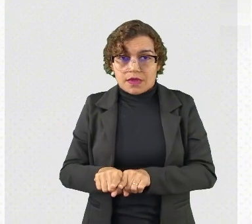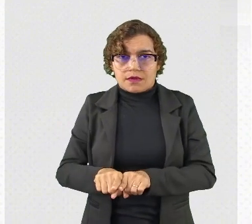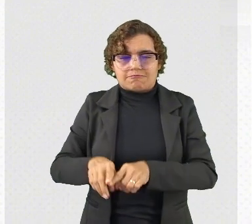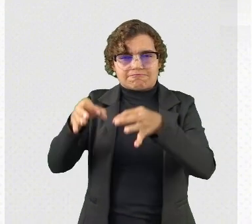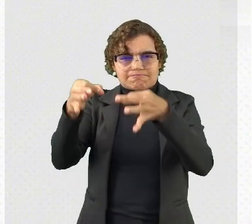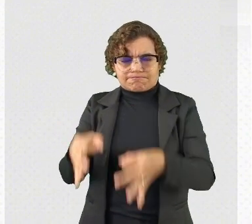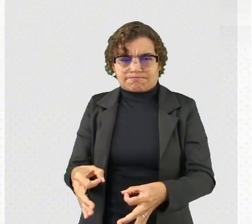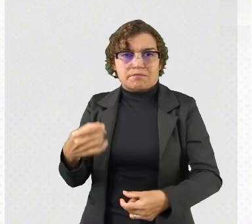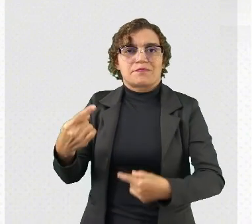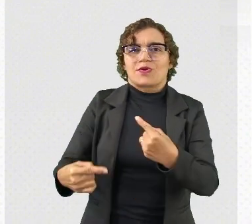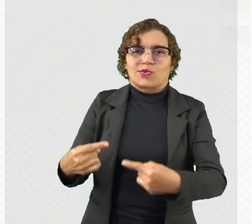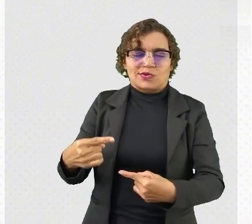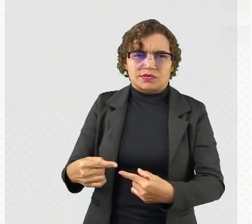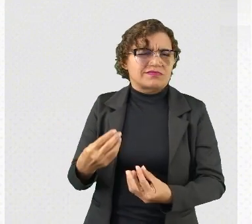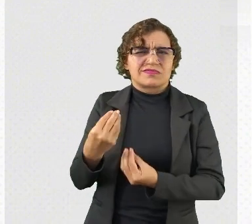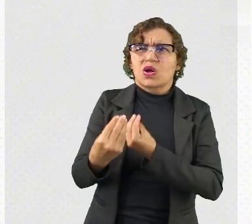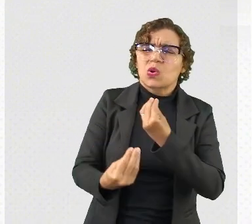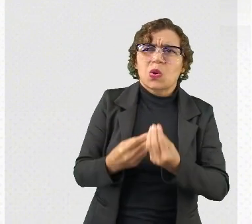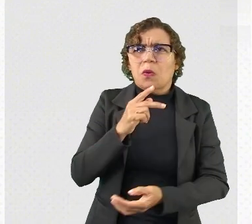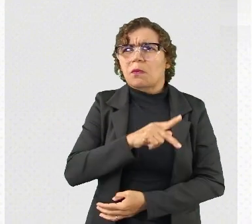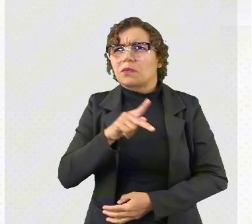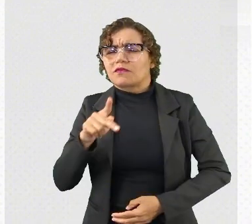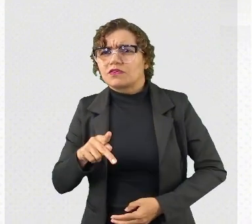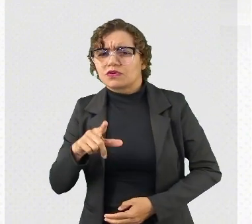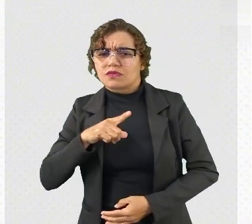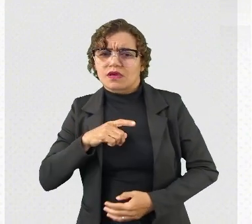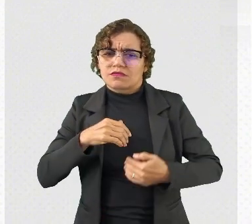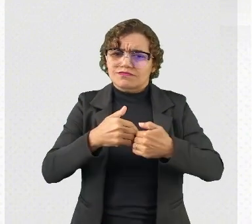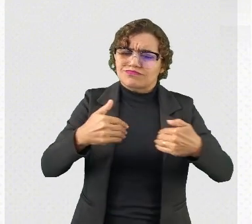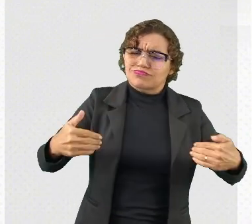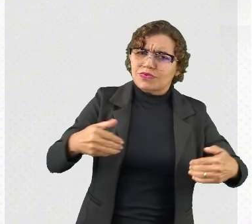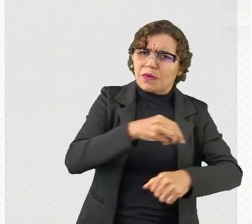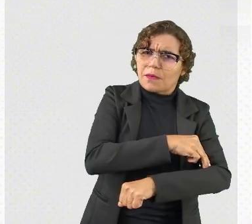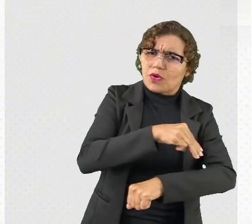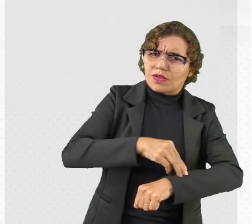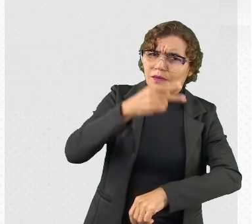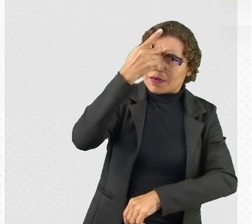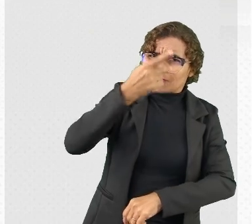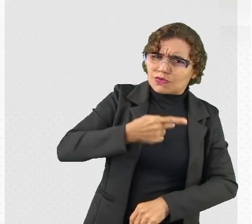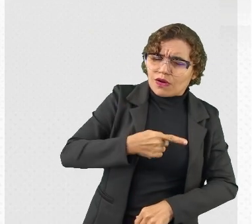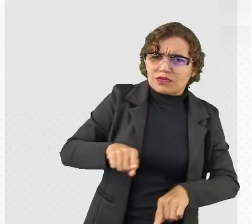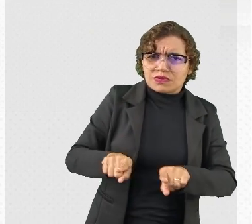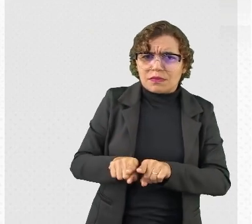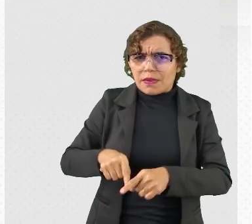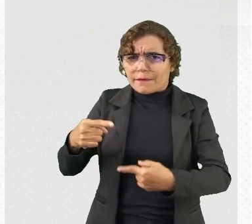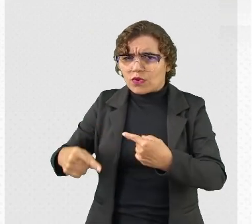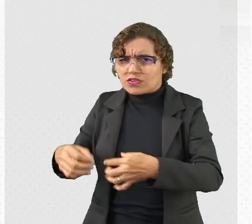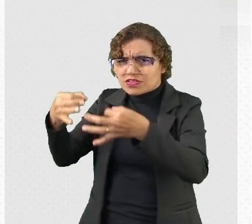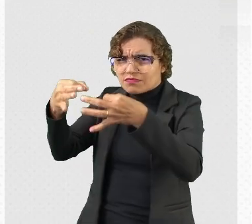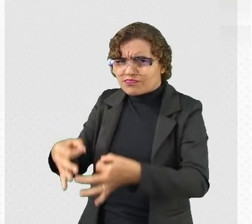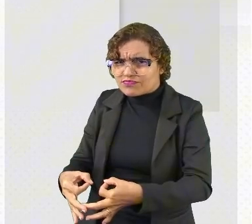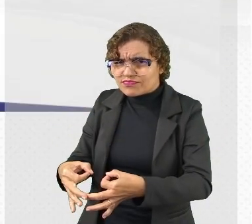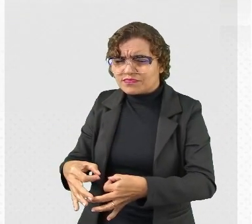política. Como assim, professor? Há uma separação entre a moral pessoal e a eficácia política.